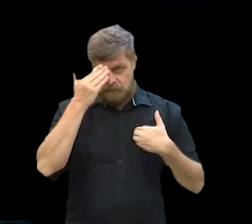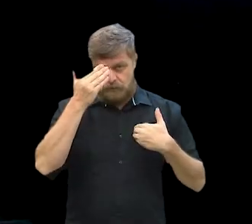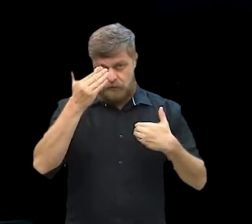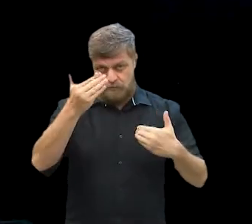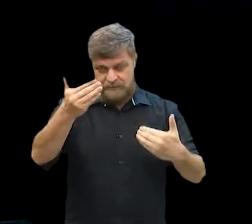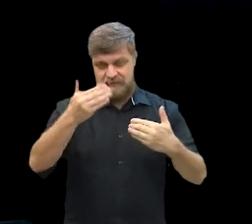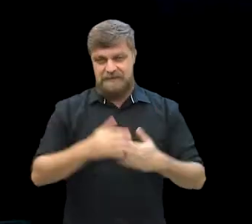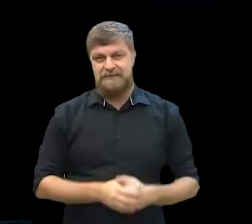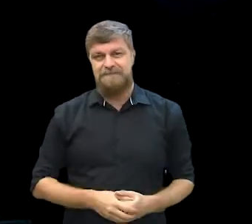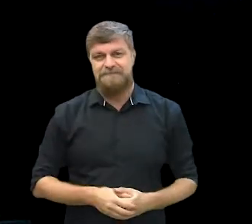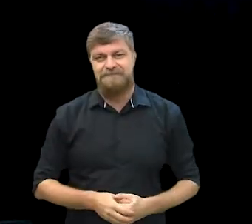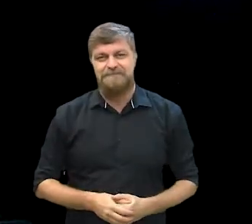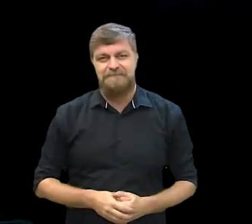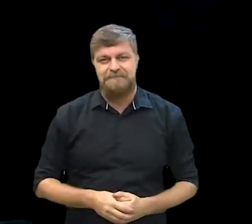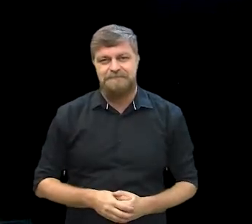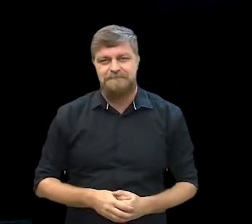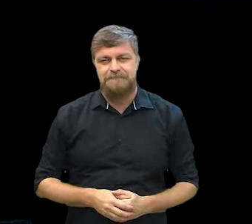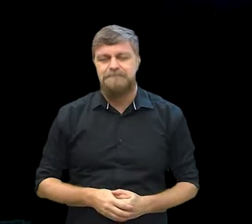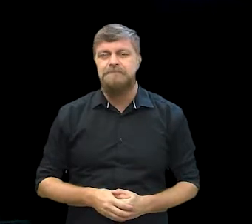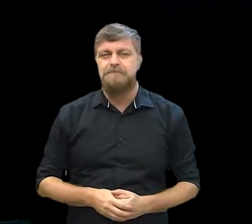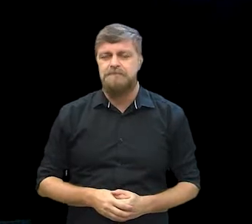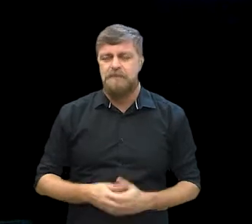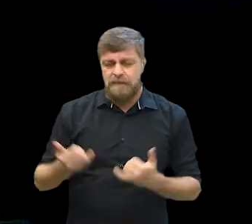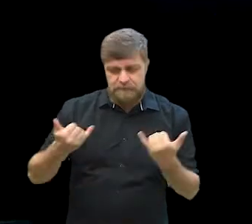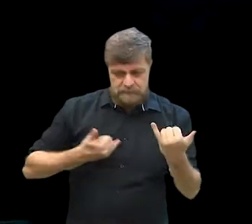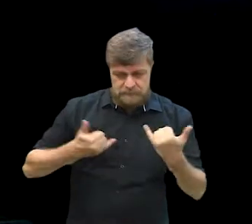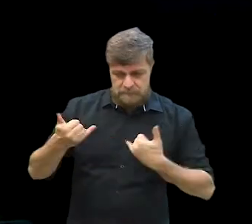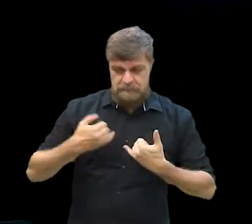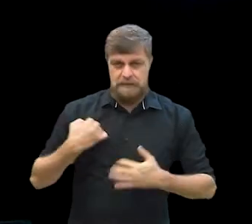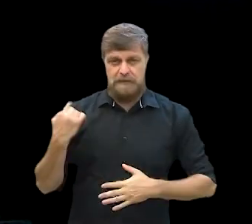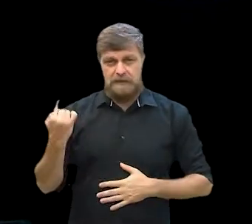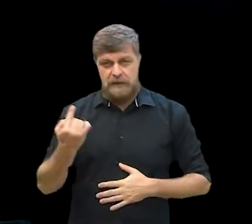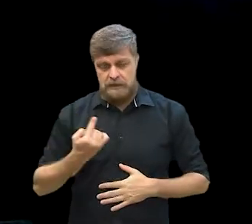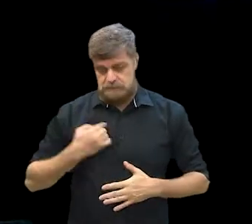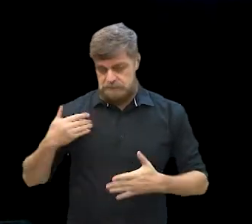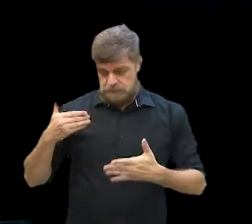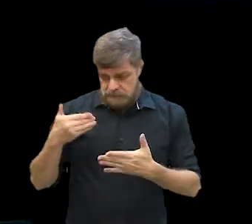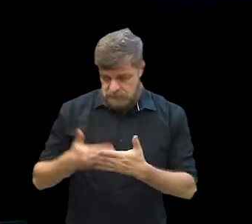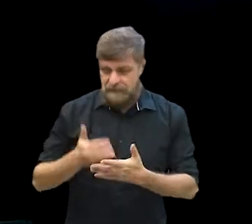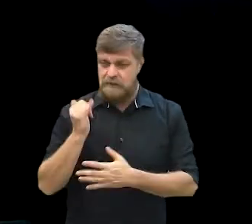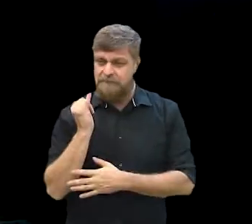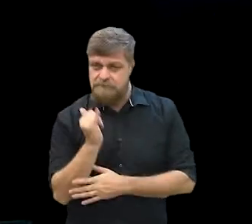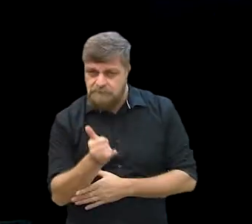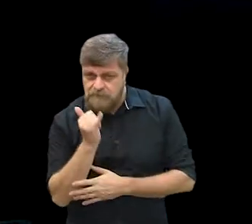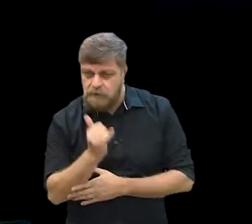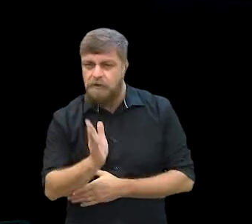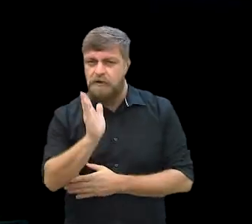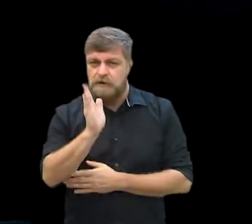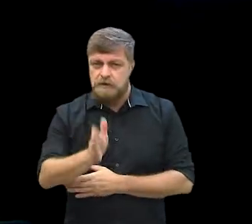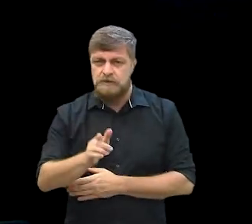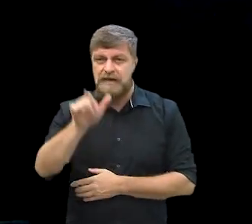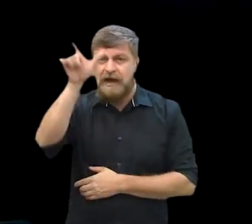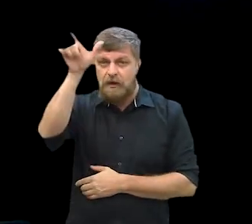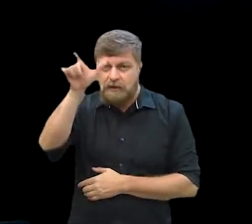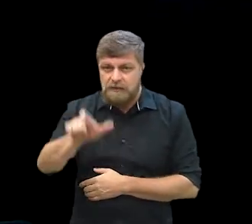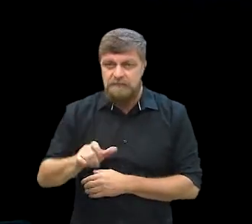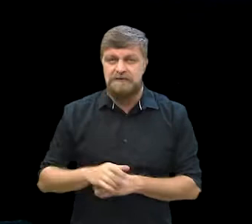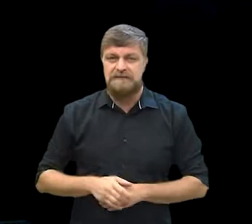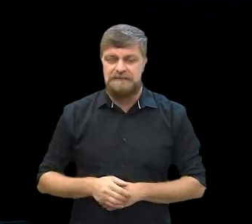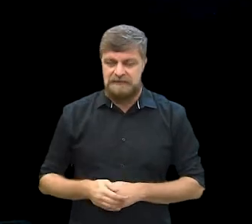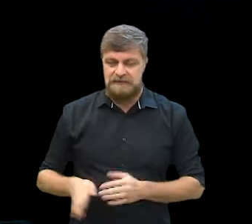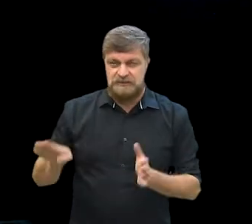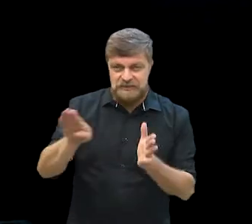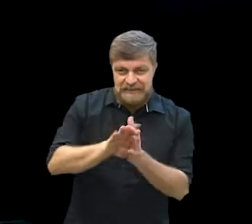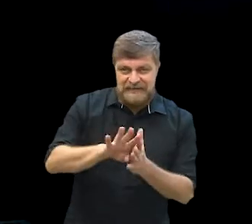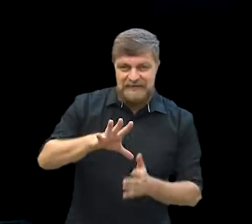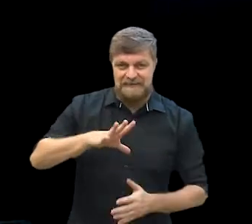Muito obrigada, eu que agradeço o convite. Ludmila, me conta, a gente estava até então, a gente já contou aqui no Ser Empreendedor, quando vocês